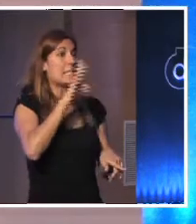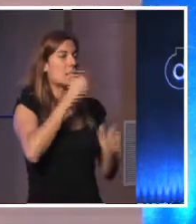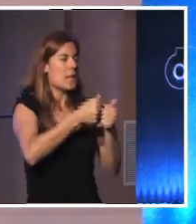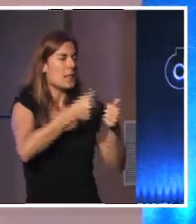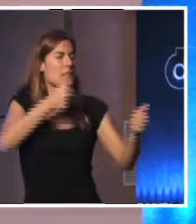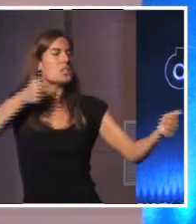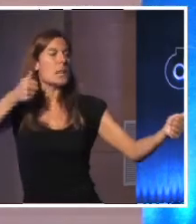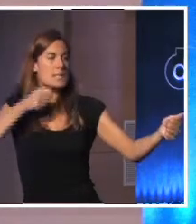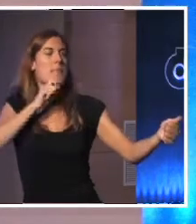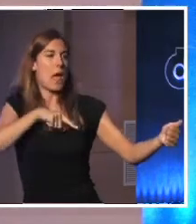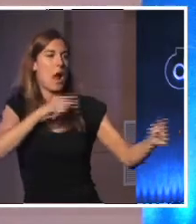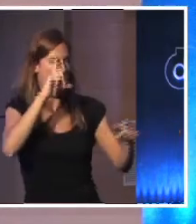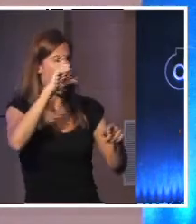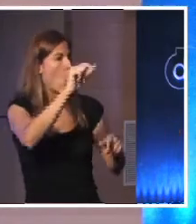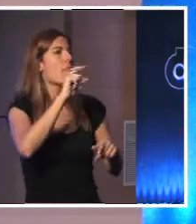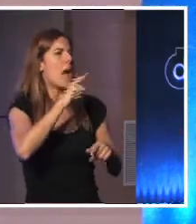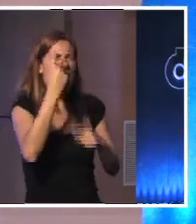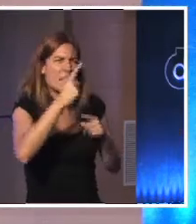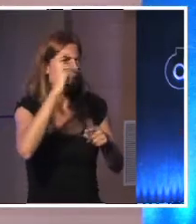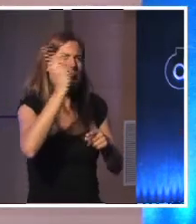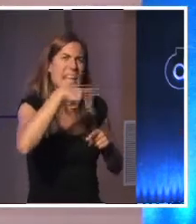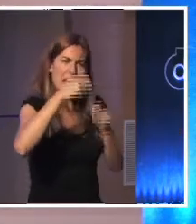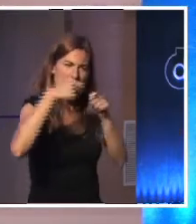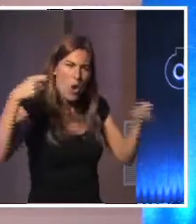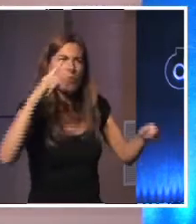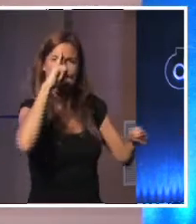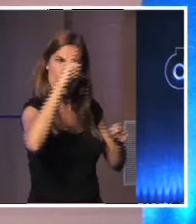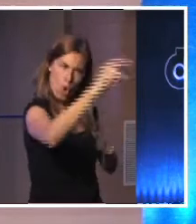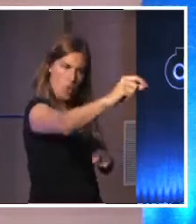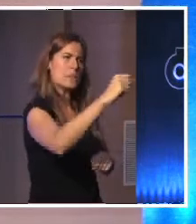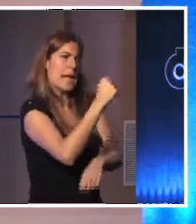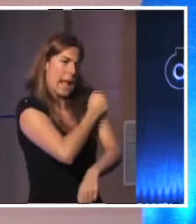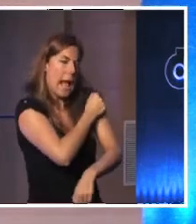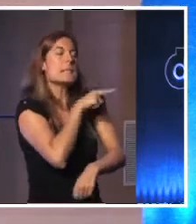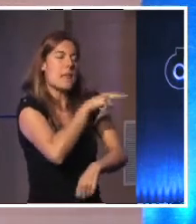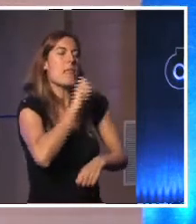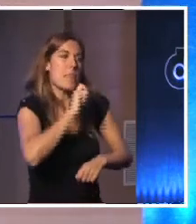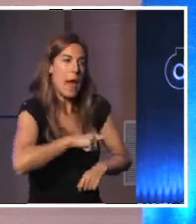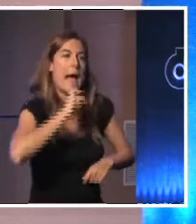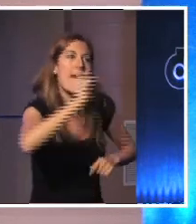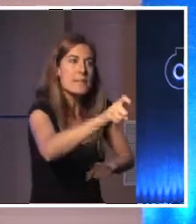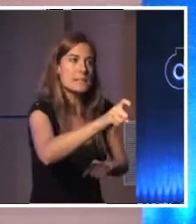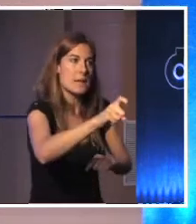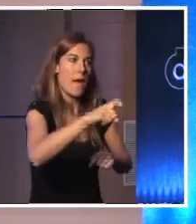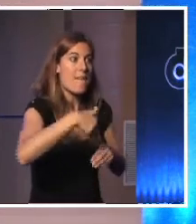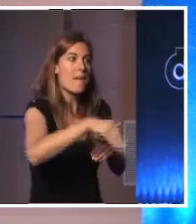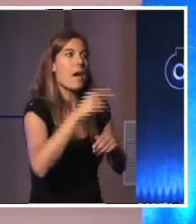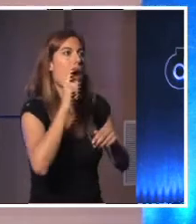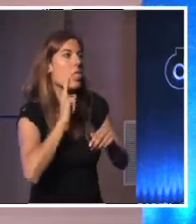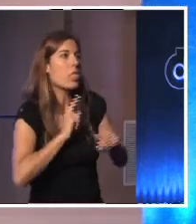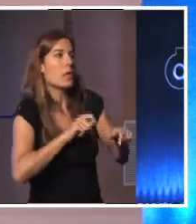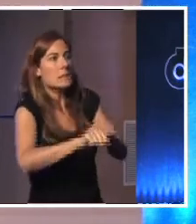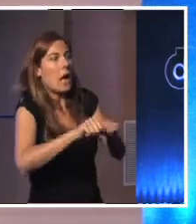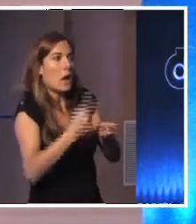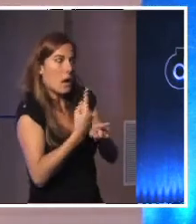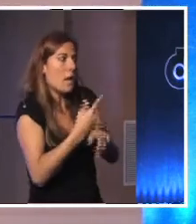distância. Muitas vezes, a quilómetros de distância, os cães em casa sinalizam ataques de epilepsia que